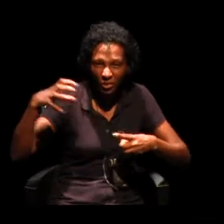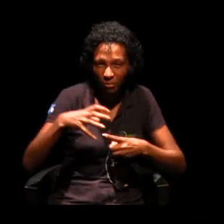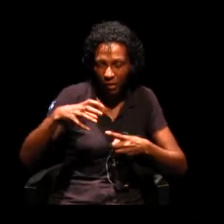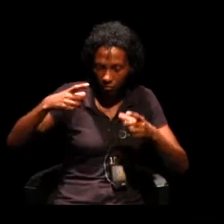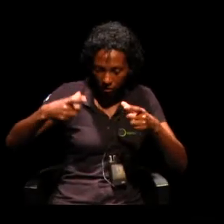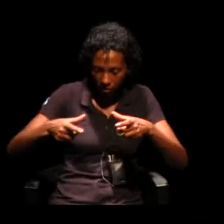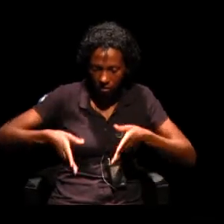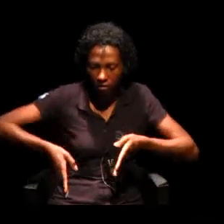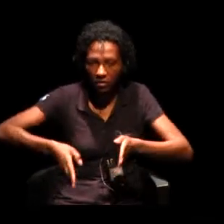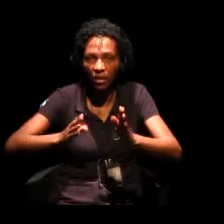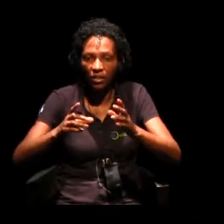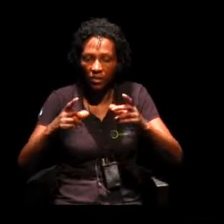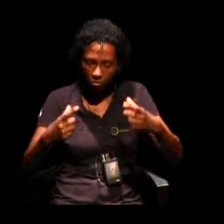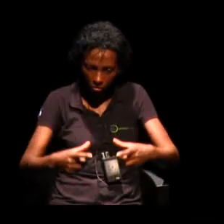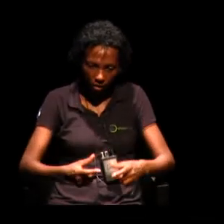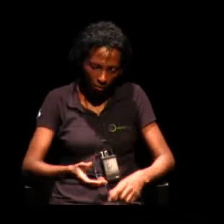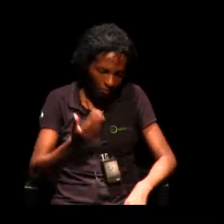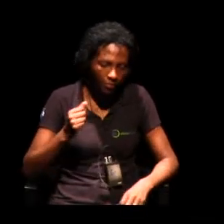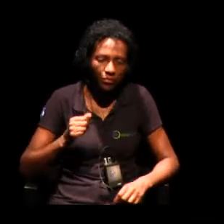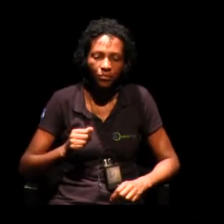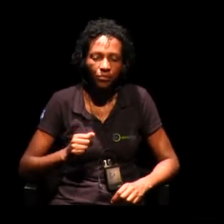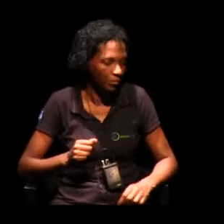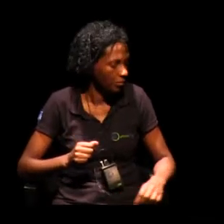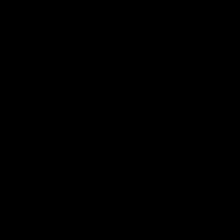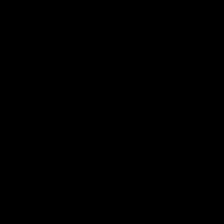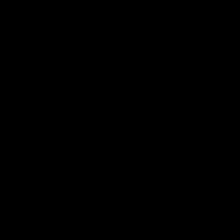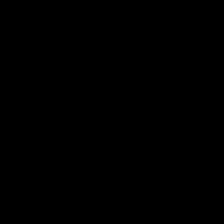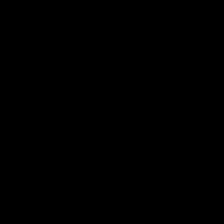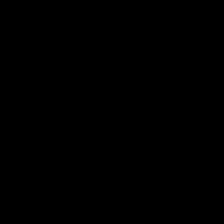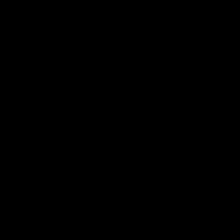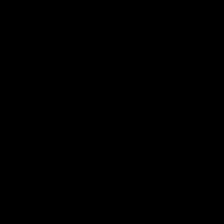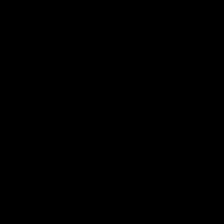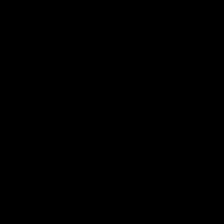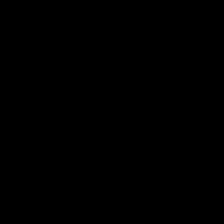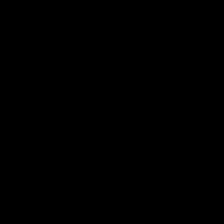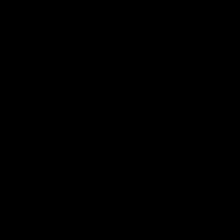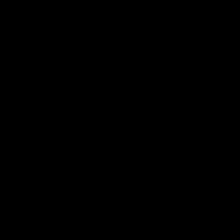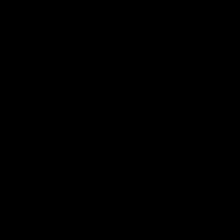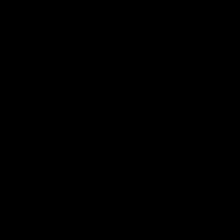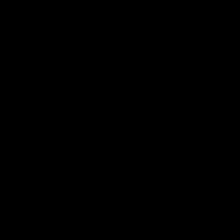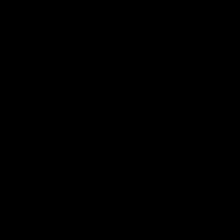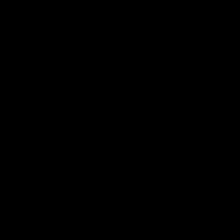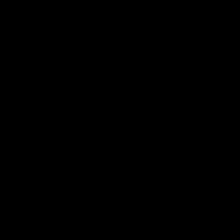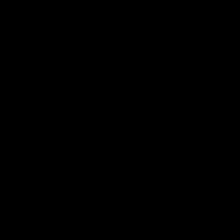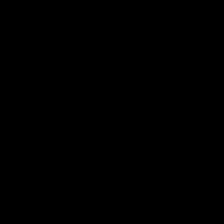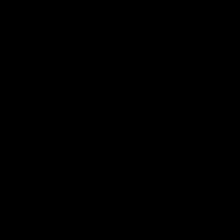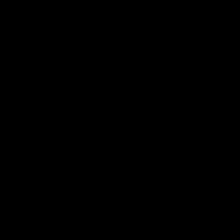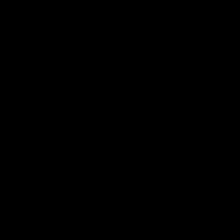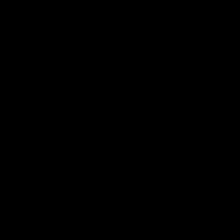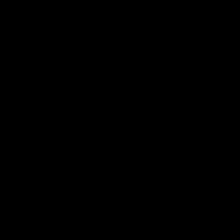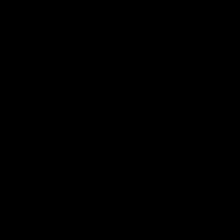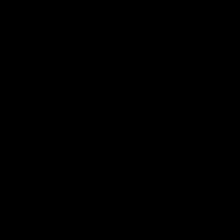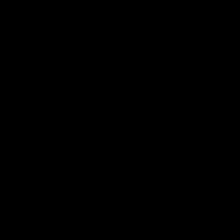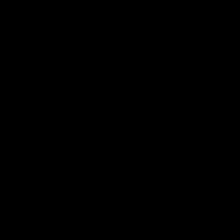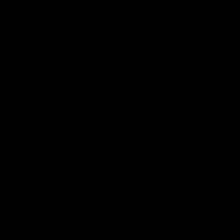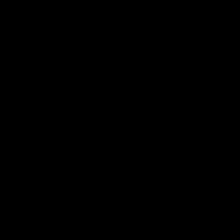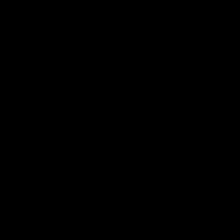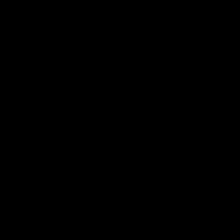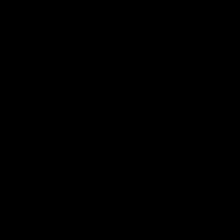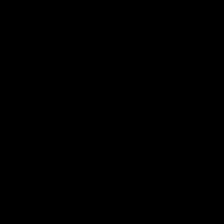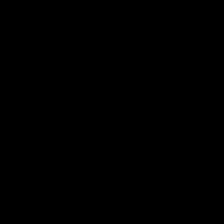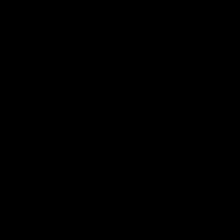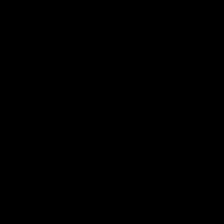menor impacto dessa passagem passando por esse local. É algo pequeno, mas é isso que fazemos